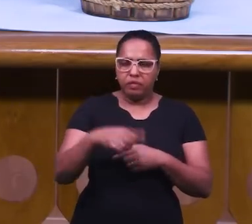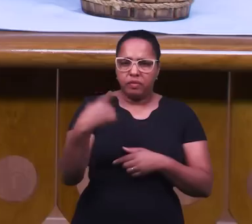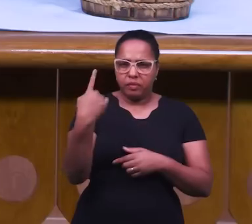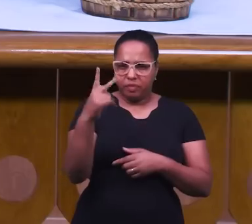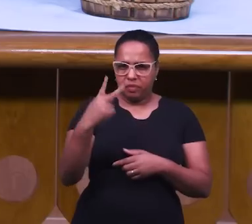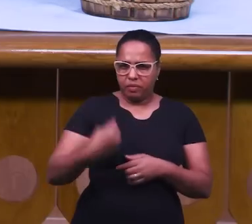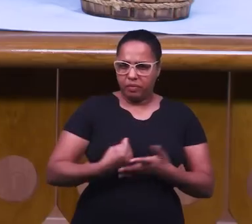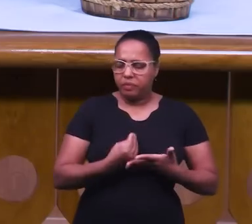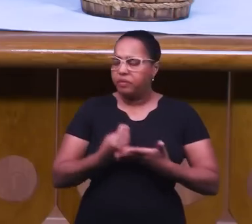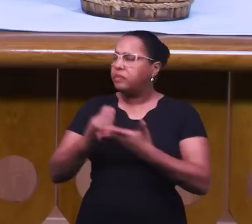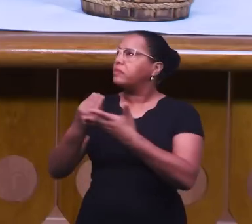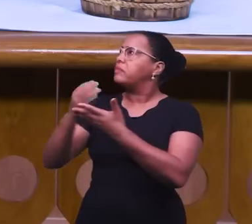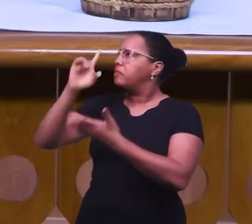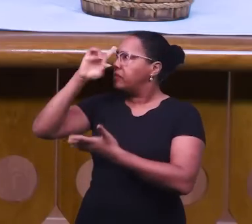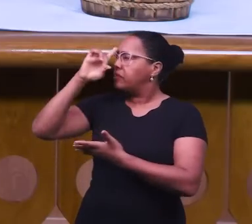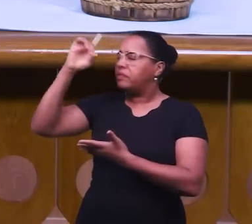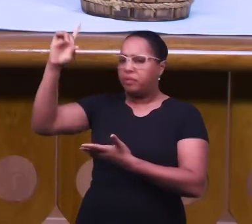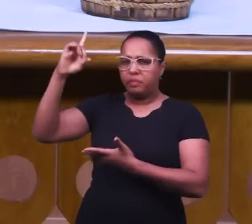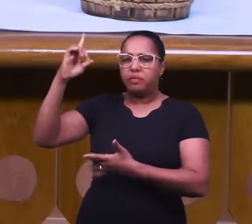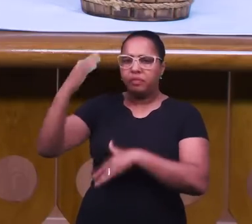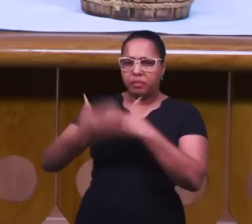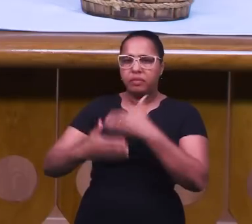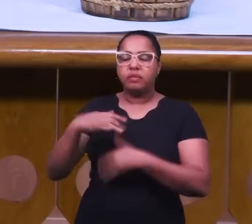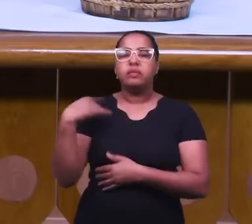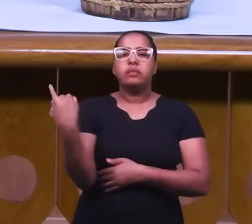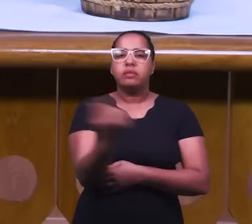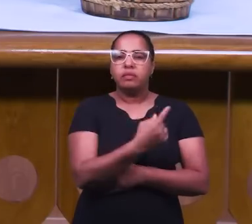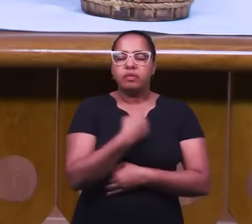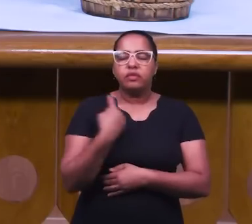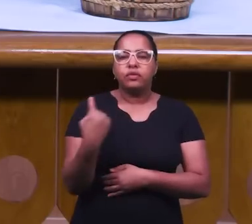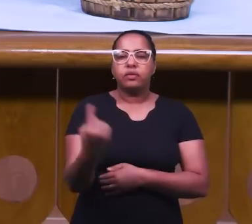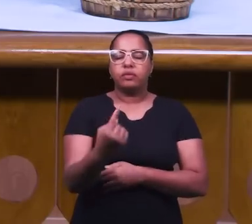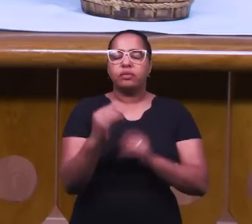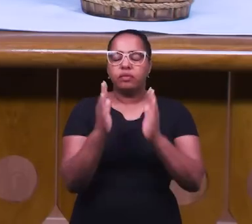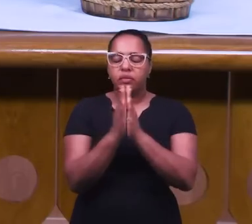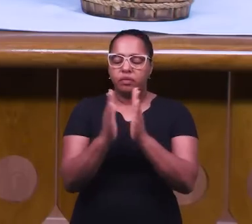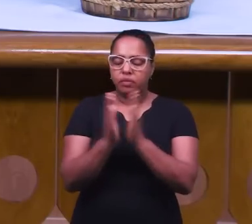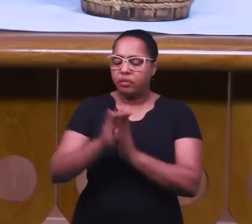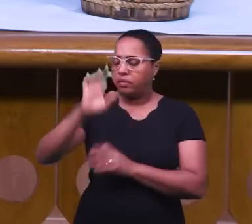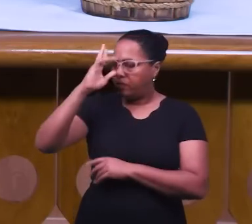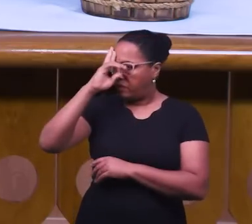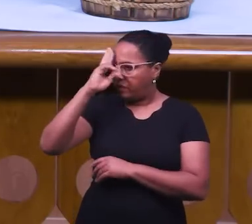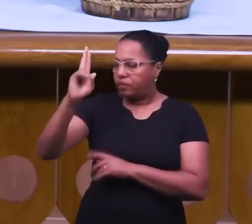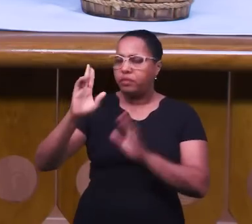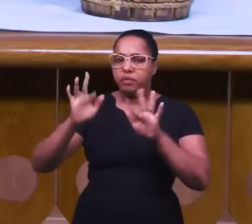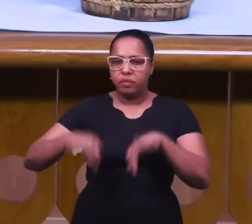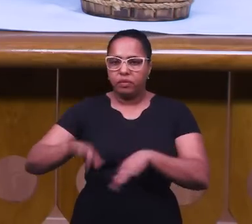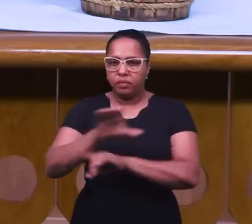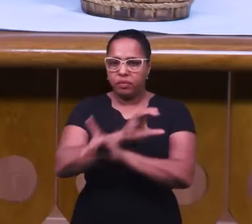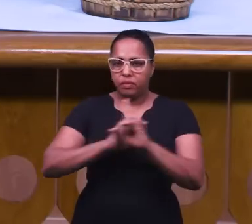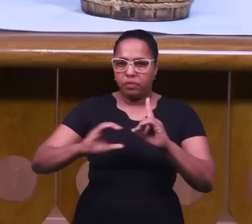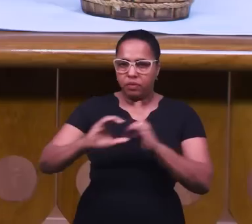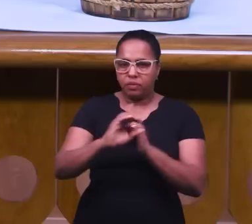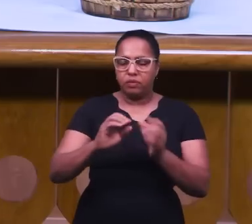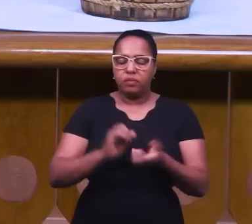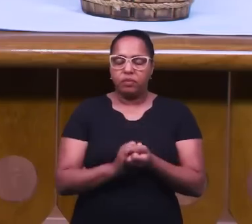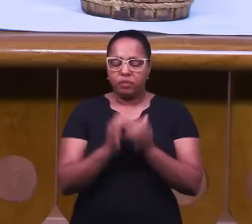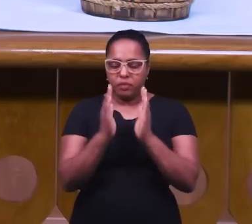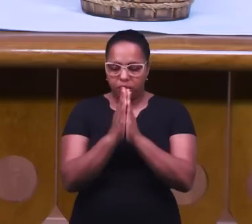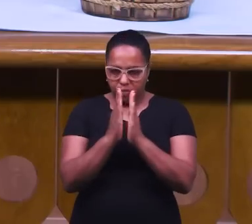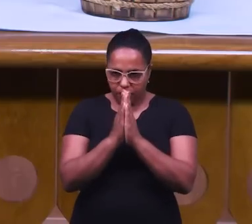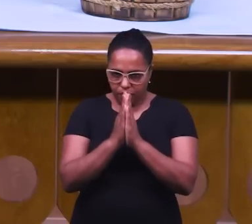coloque-se agora diante de Deus, na presença de Deus, para nós podermos agora orar ao Senhor para o encerramento deste